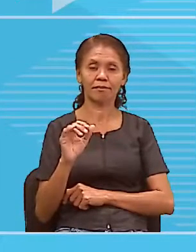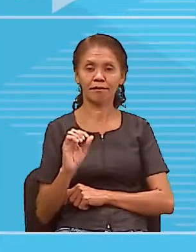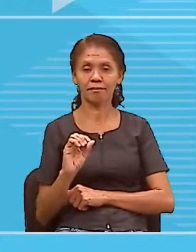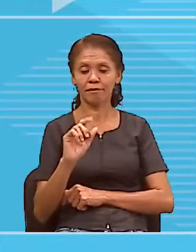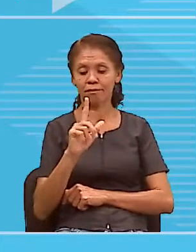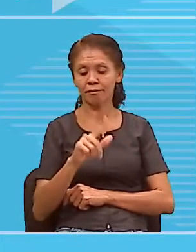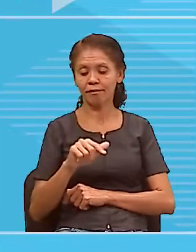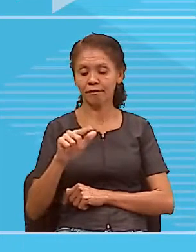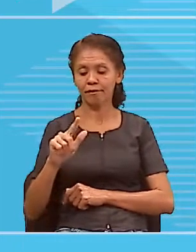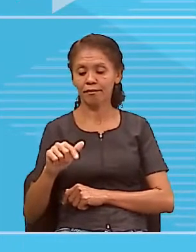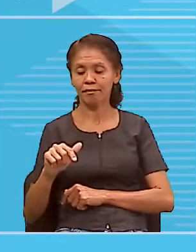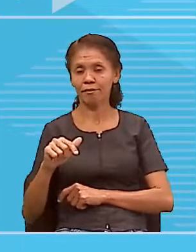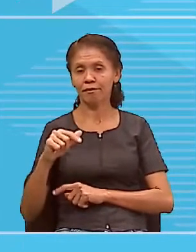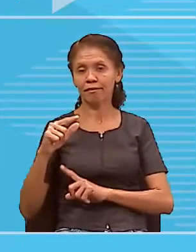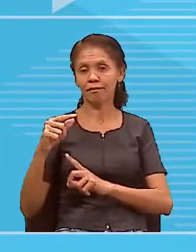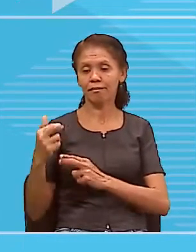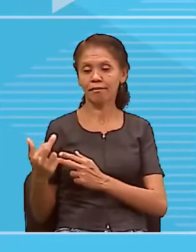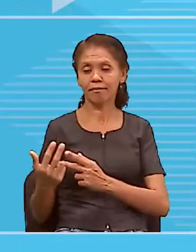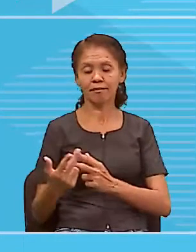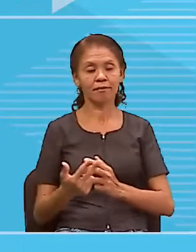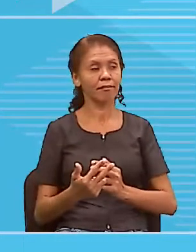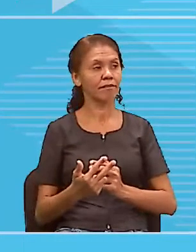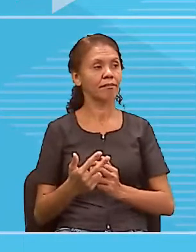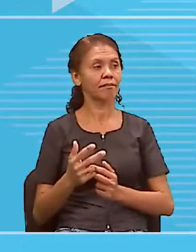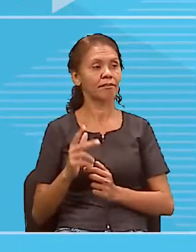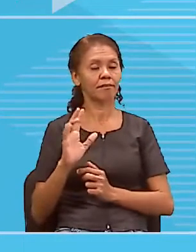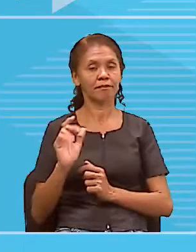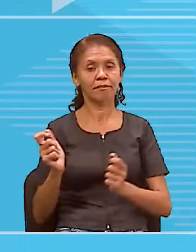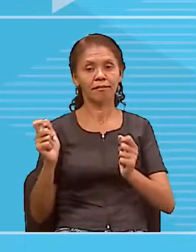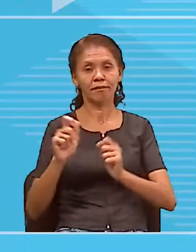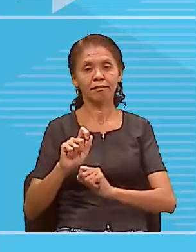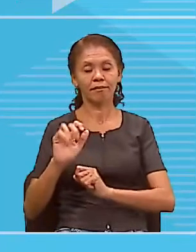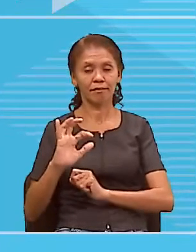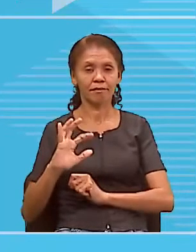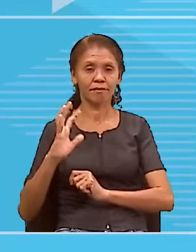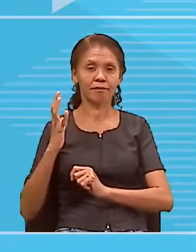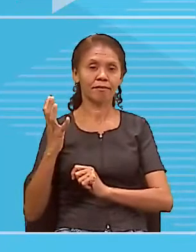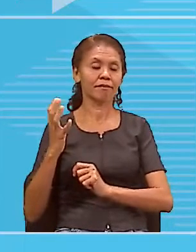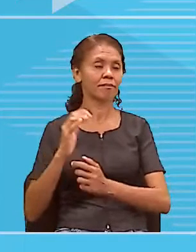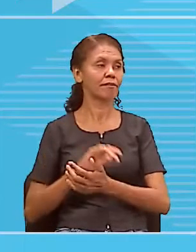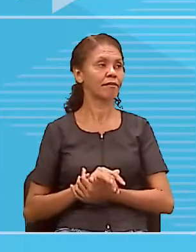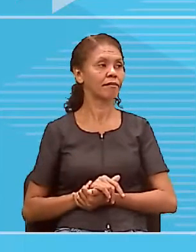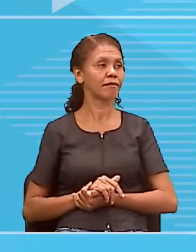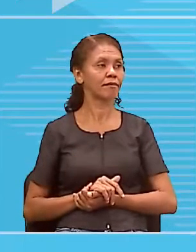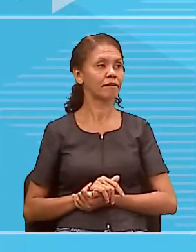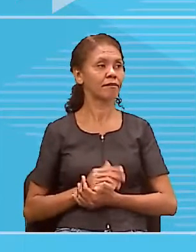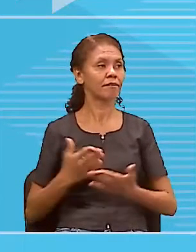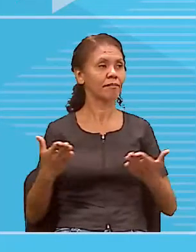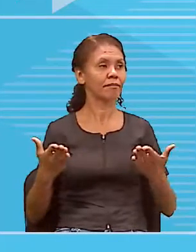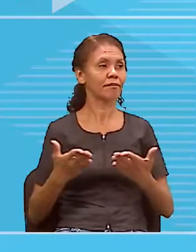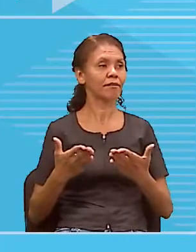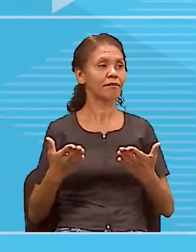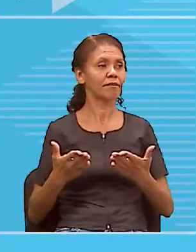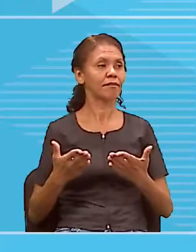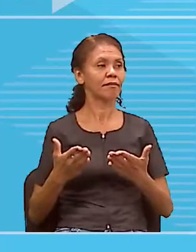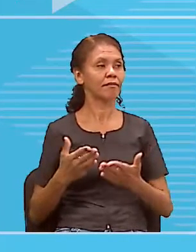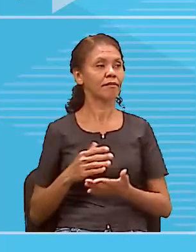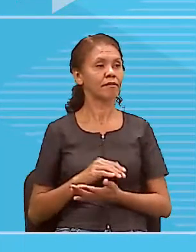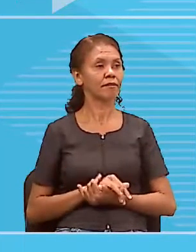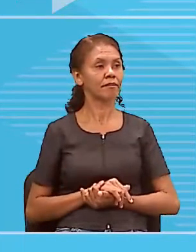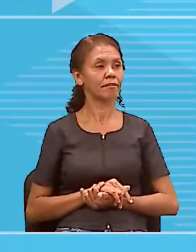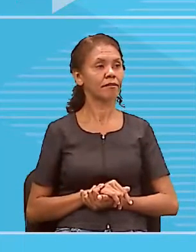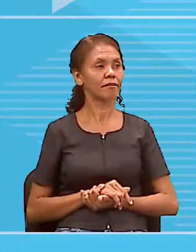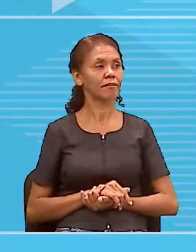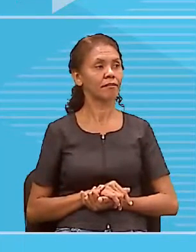e Aqui galerinha como eu estava falando para vocês os pulsos de onda eles podem ser